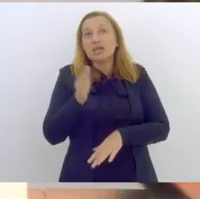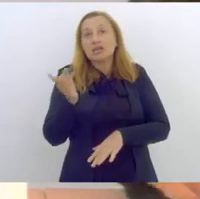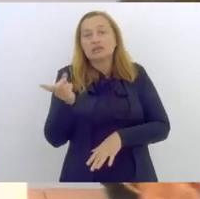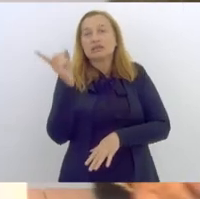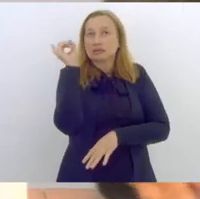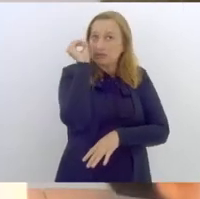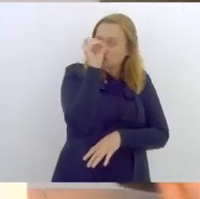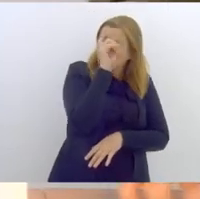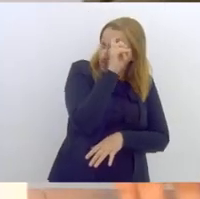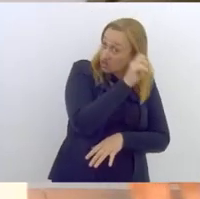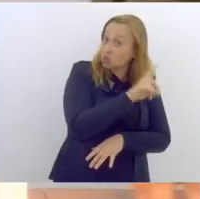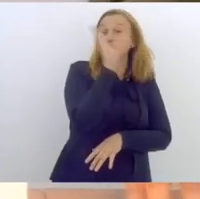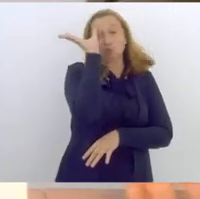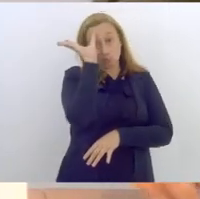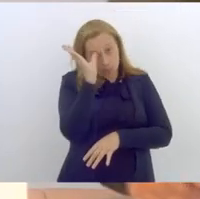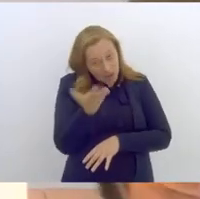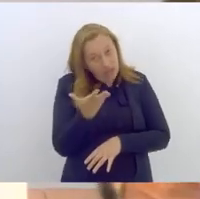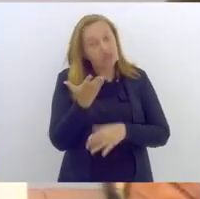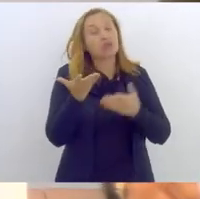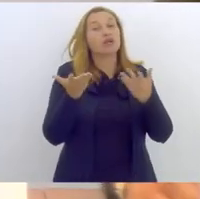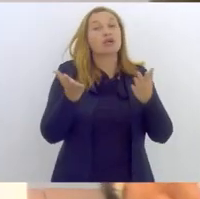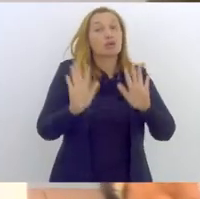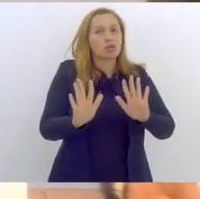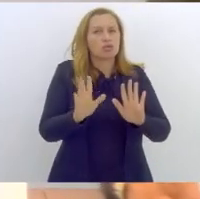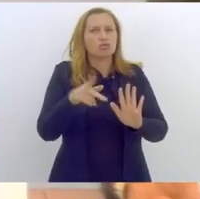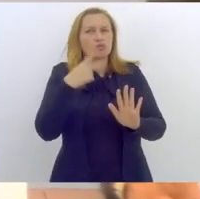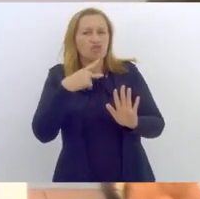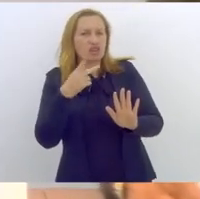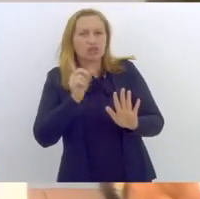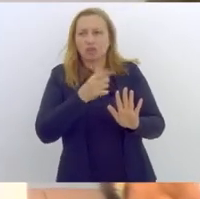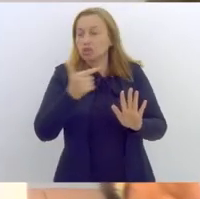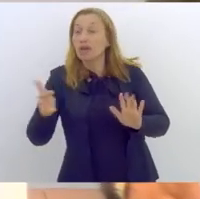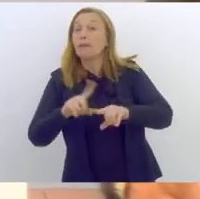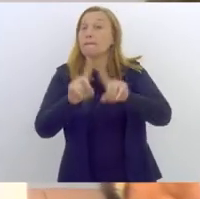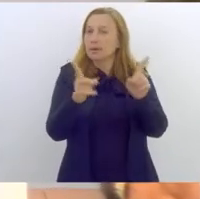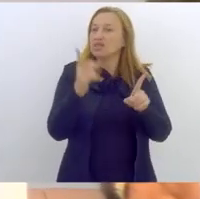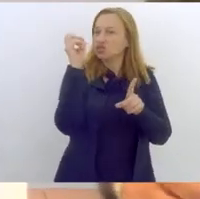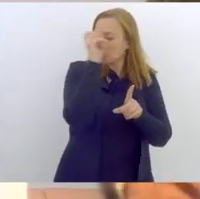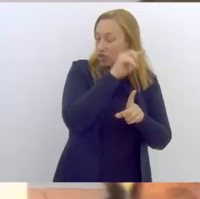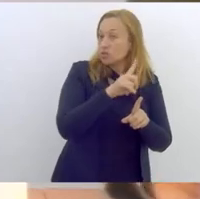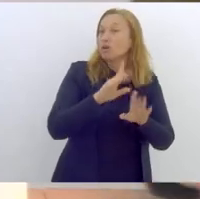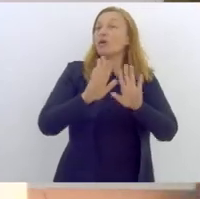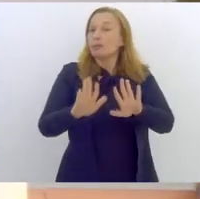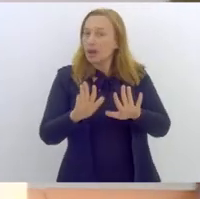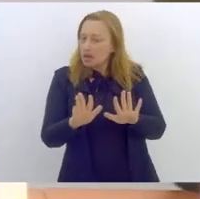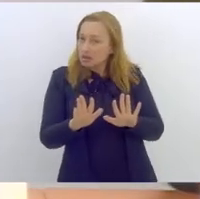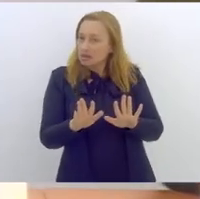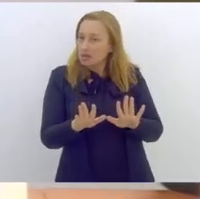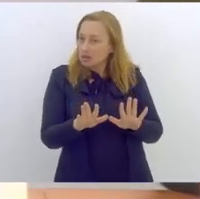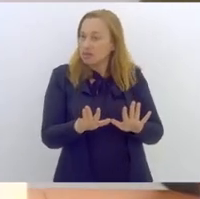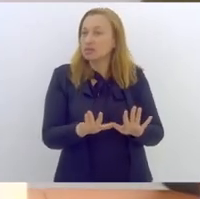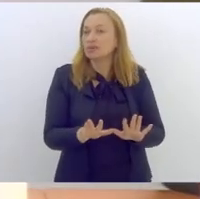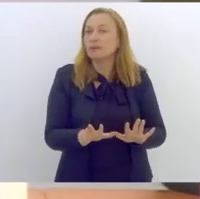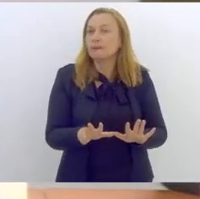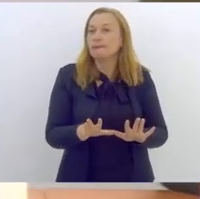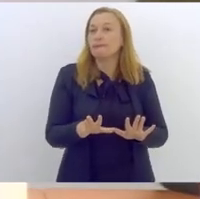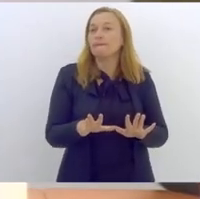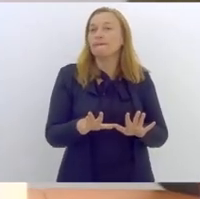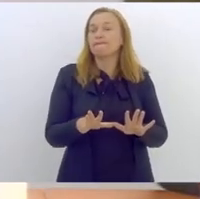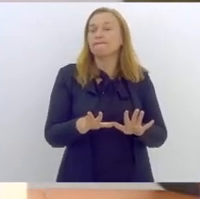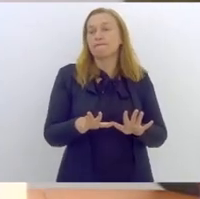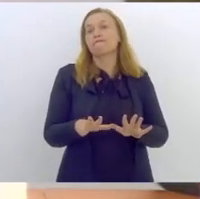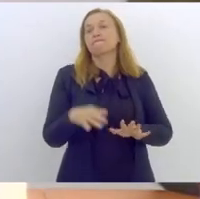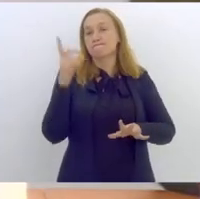difícil Talvez possa ser a solução tô dizendo que não tem solução tô dizendo que mais mais mais